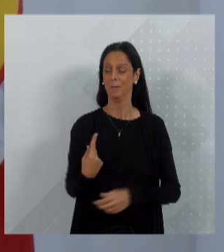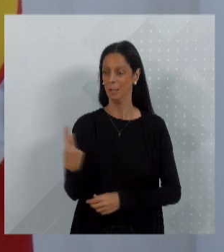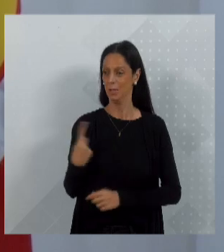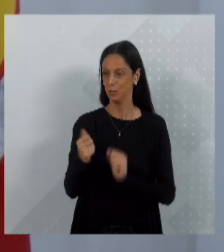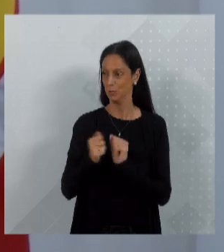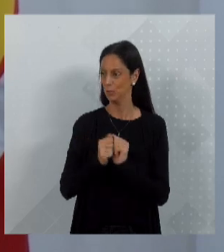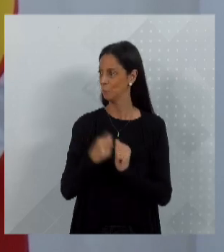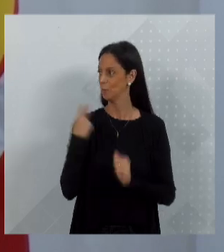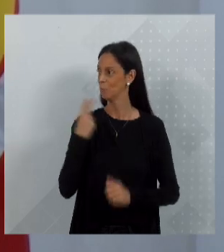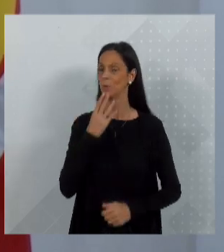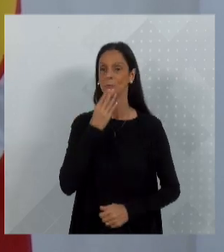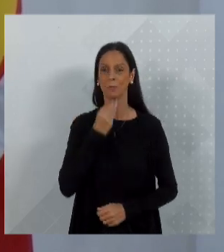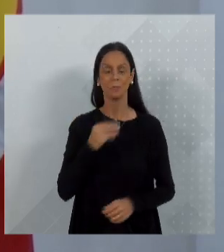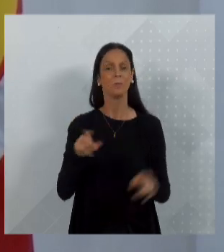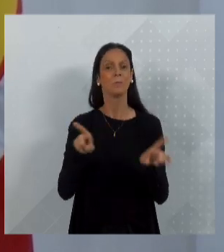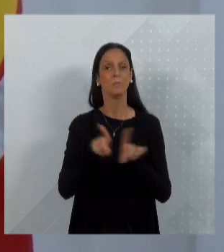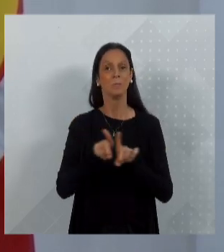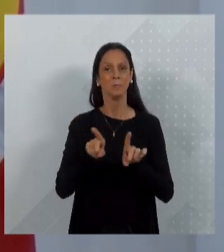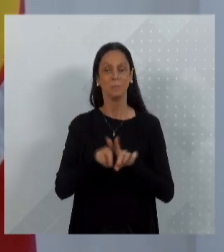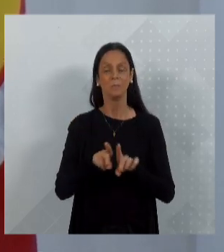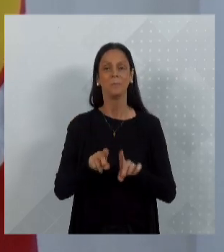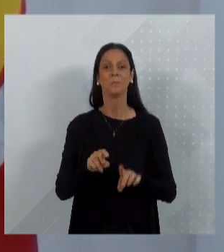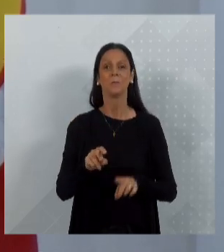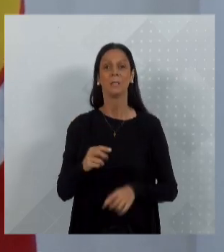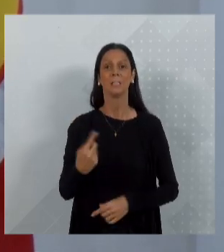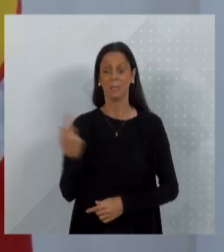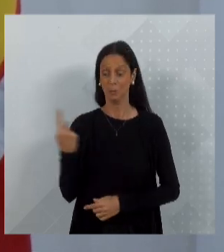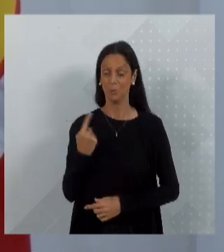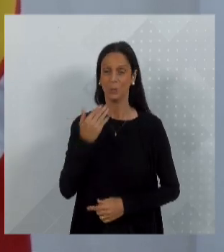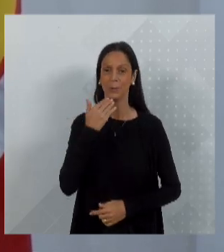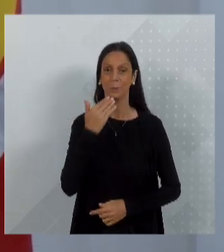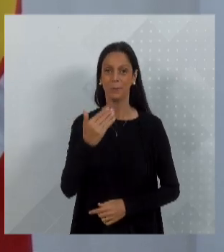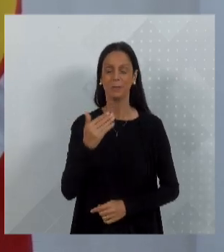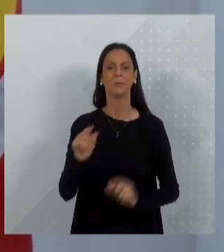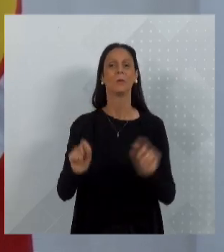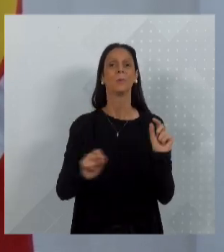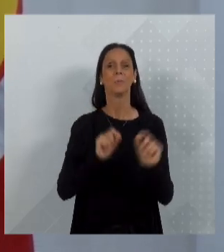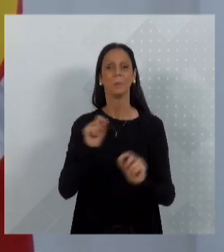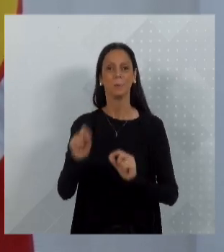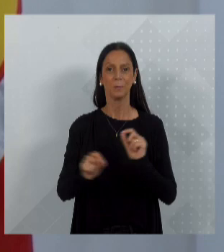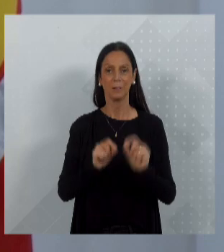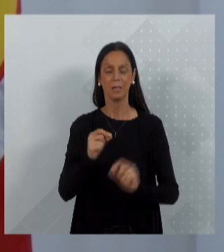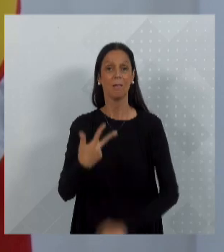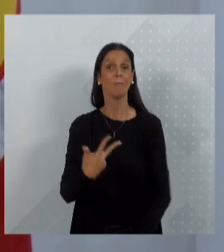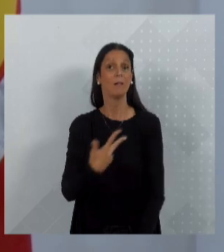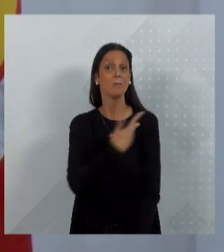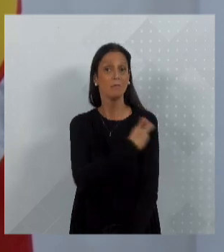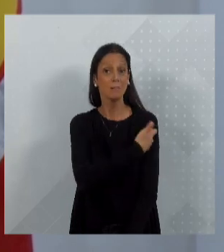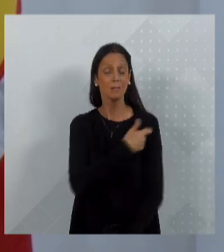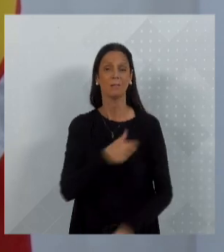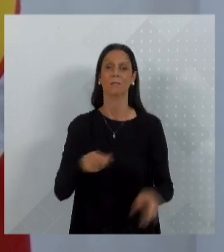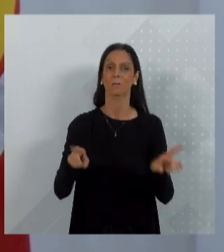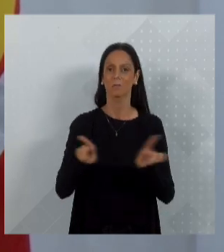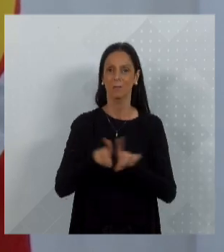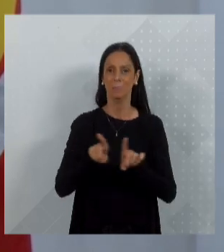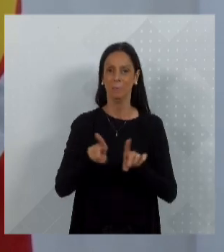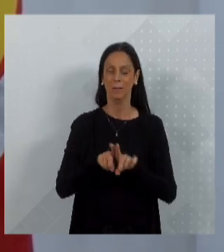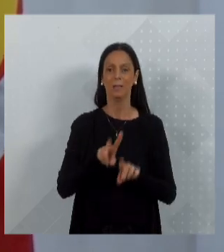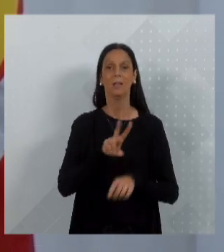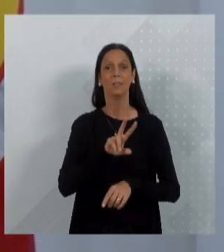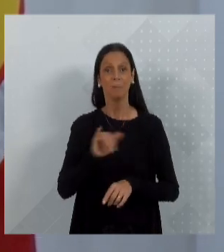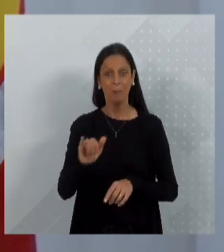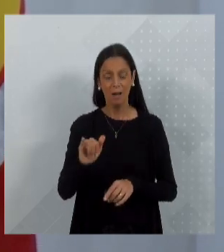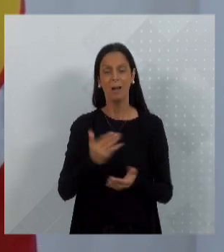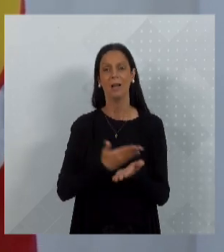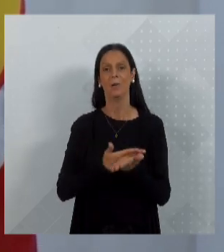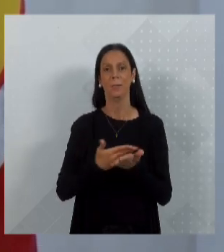reforçou que, inclusive, o pedido nosso com relação até às vacinas começarão a ser implantados